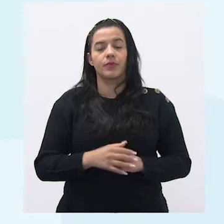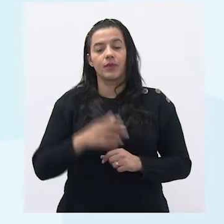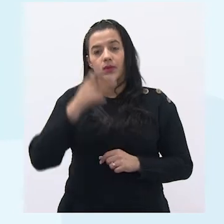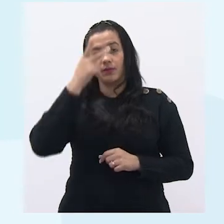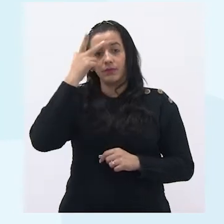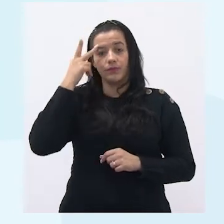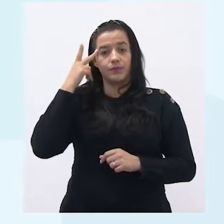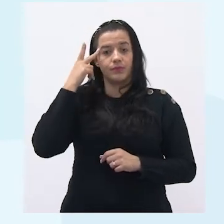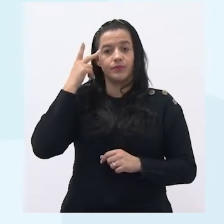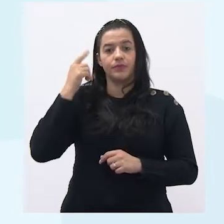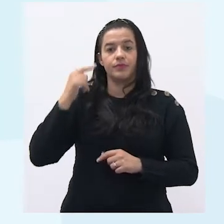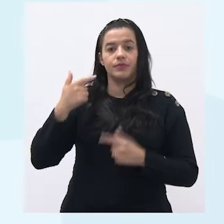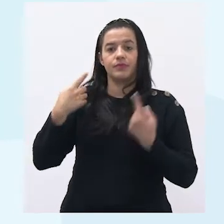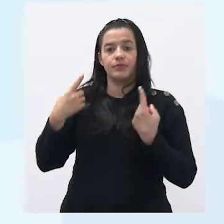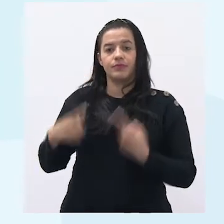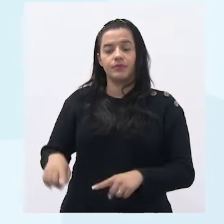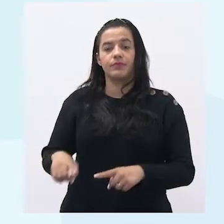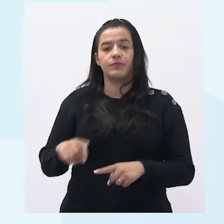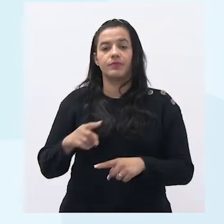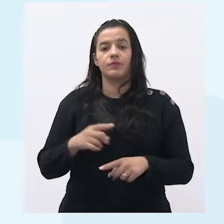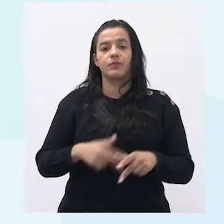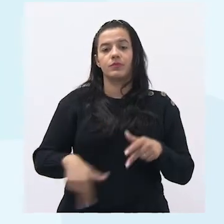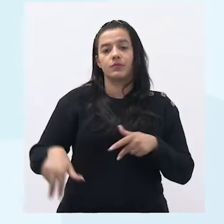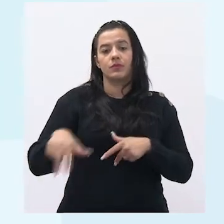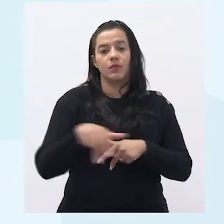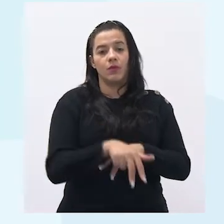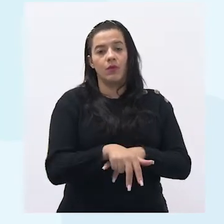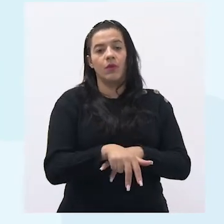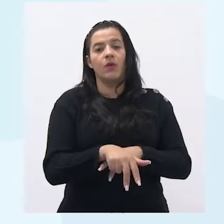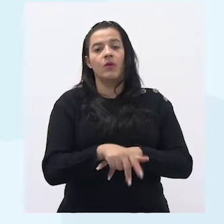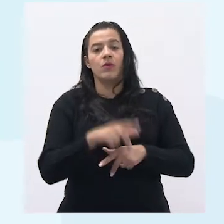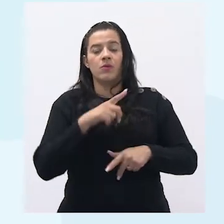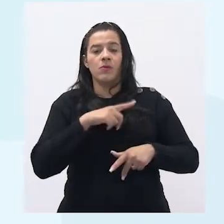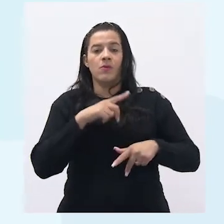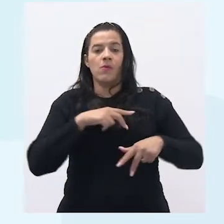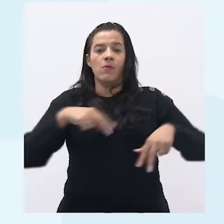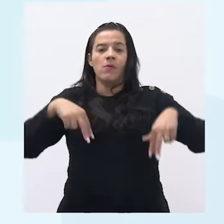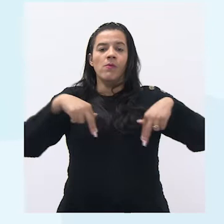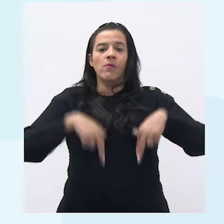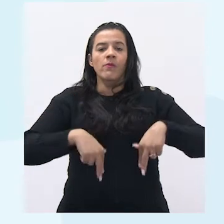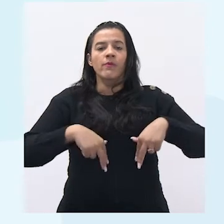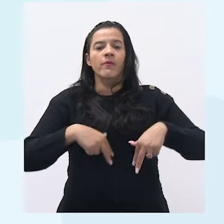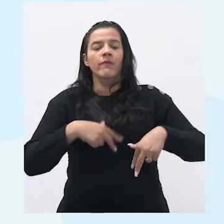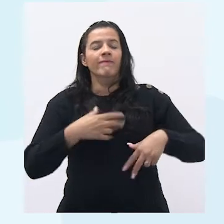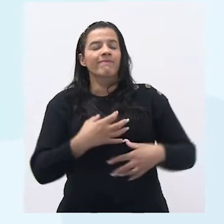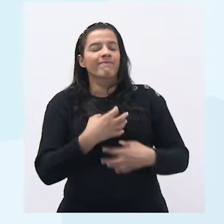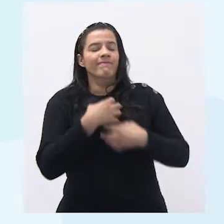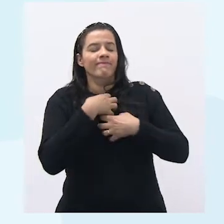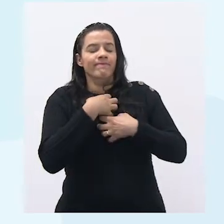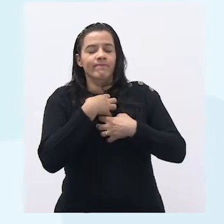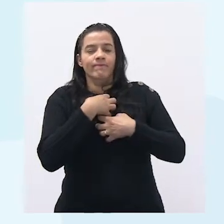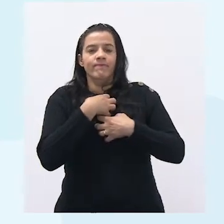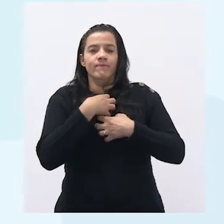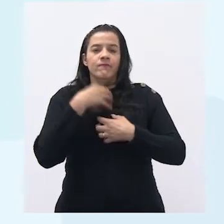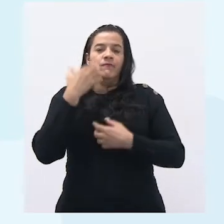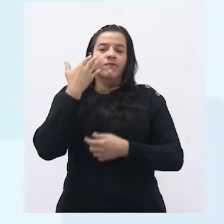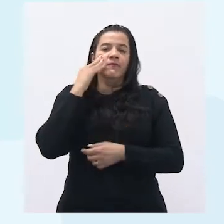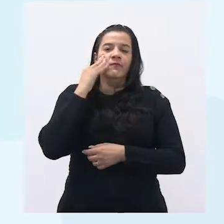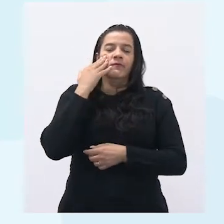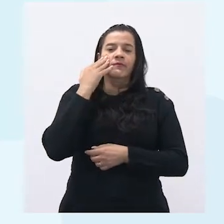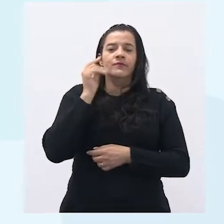sempre em posição onipotente ao agredido, né? e ele se entende